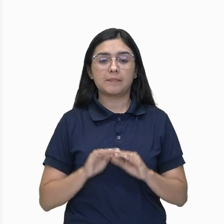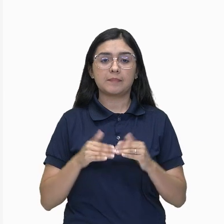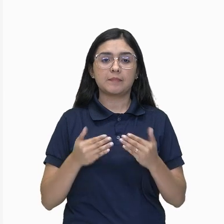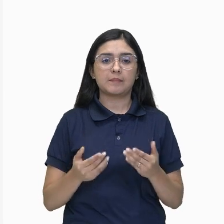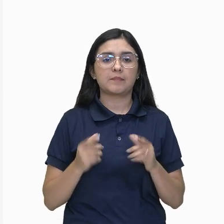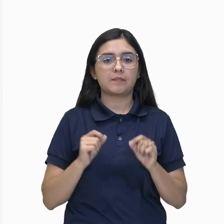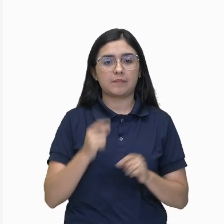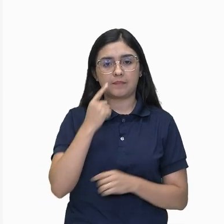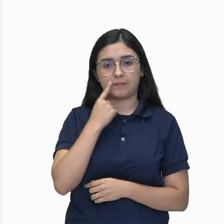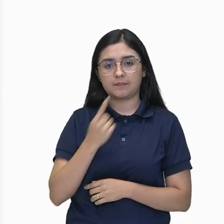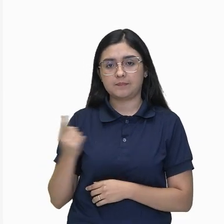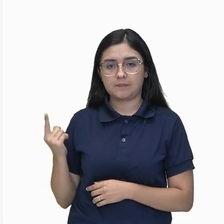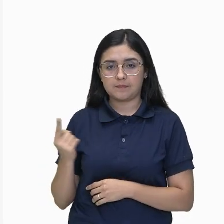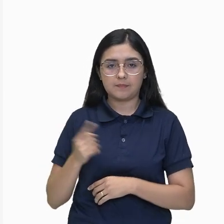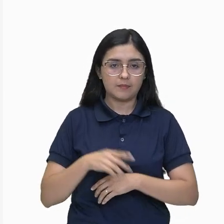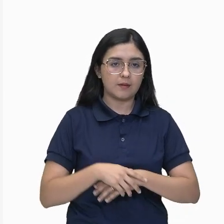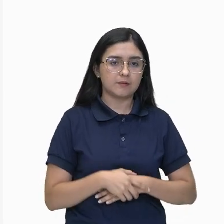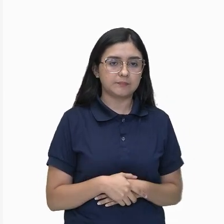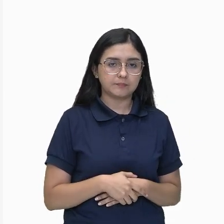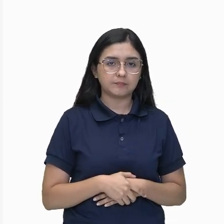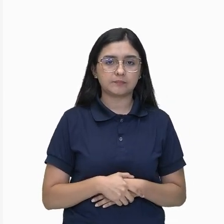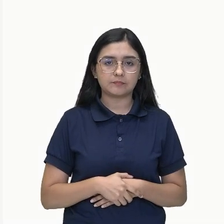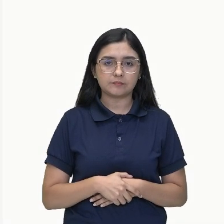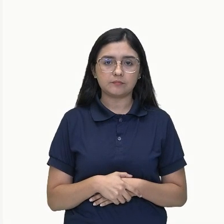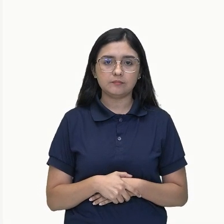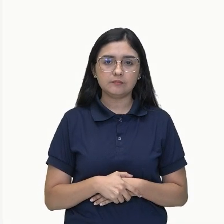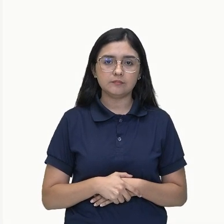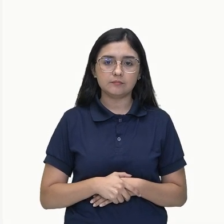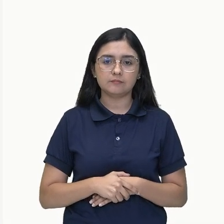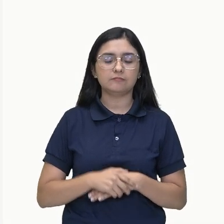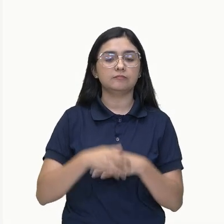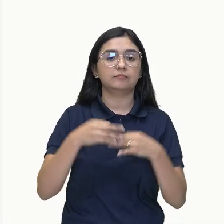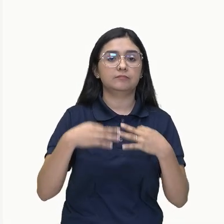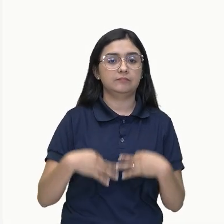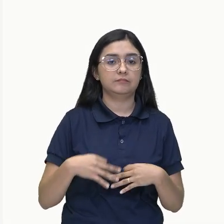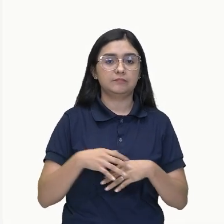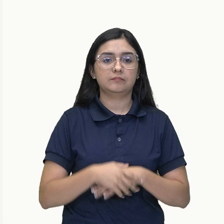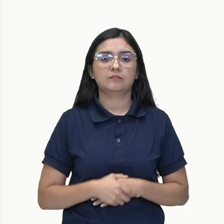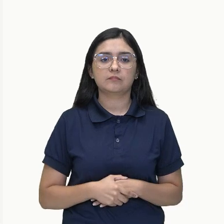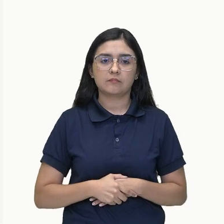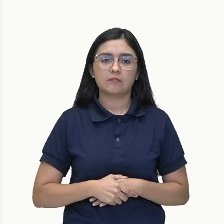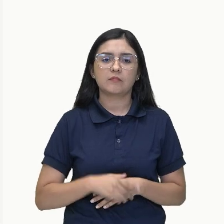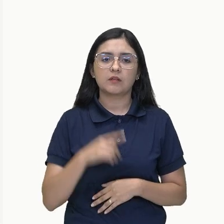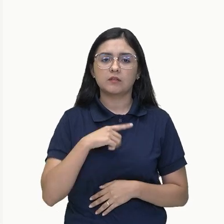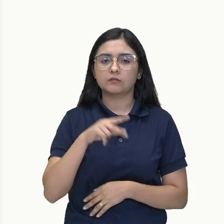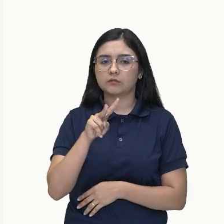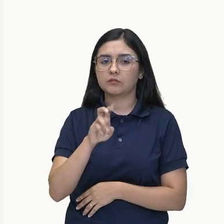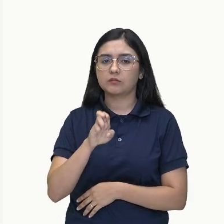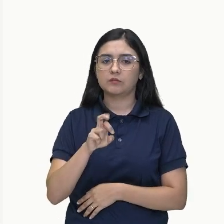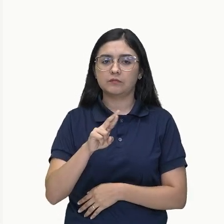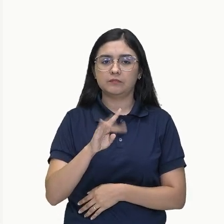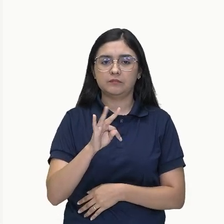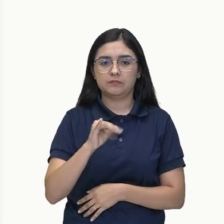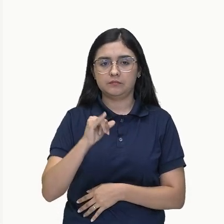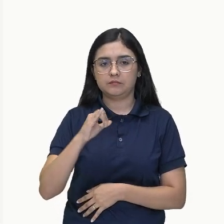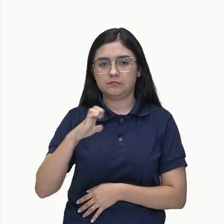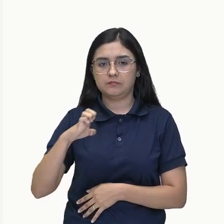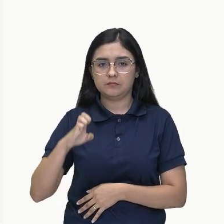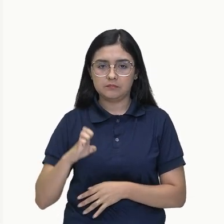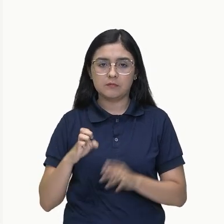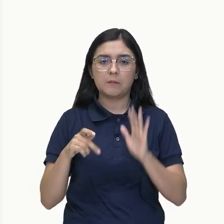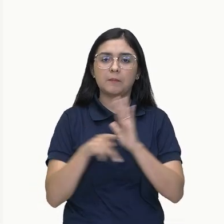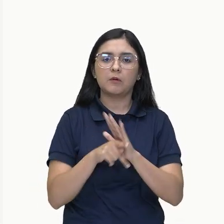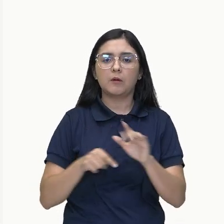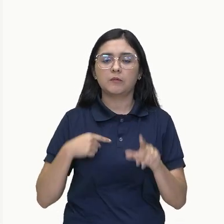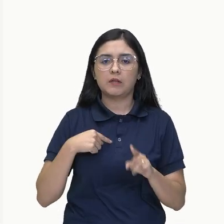Máximo e mínimo da função quadrática. Muito bem, muito bem. O vértice da